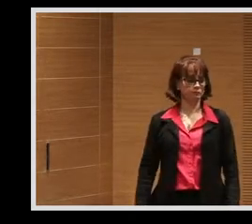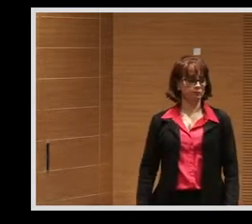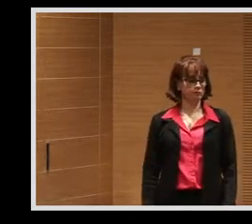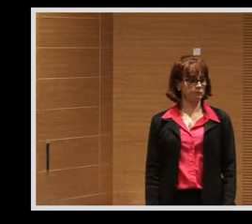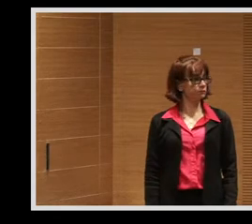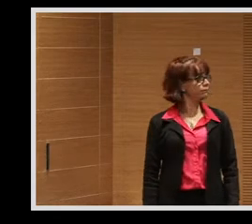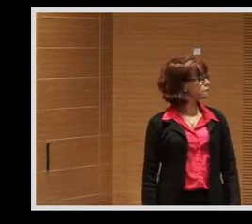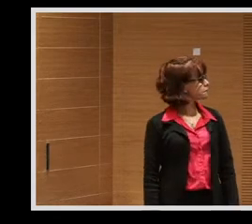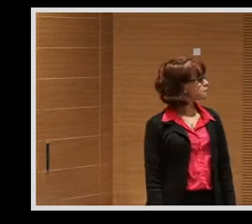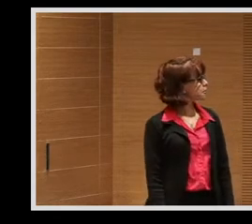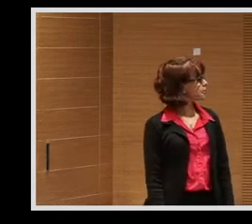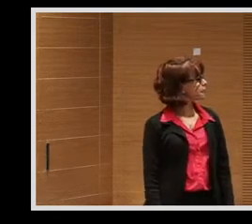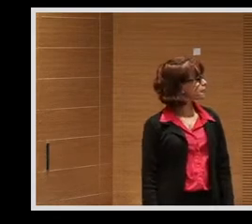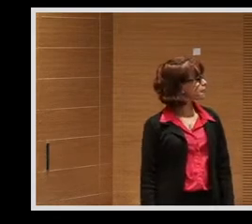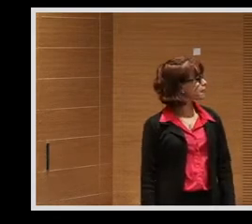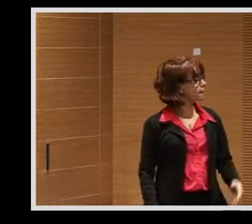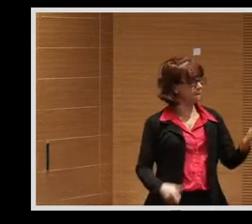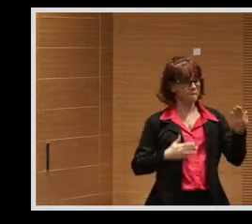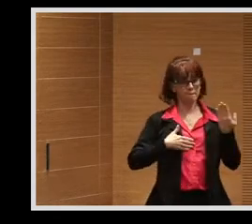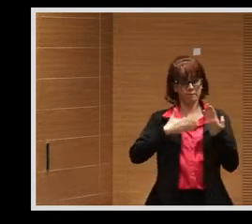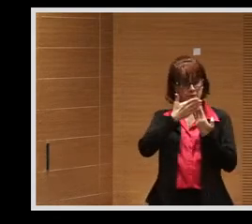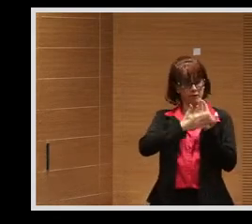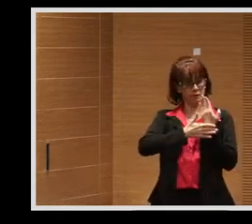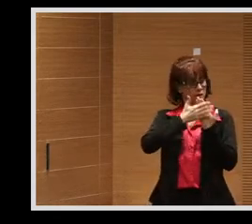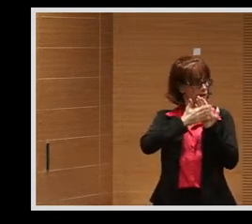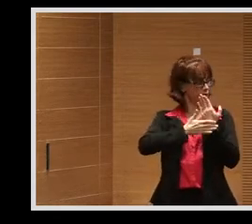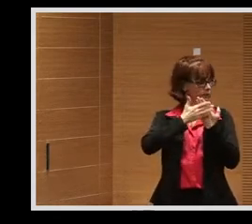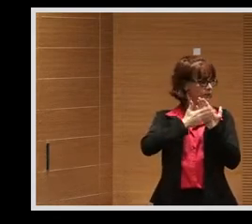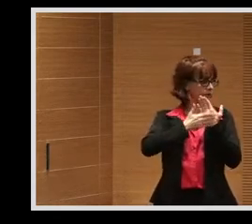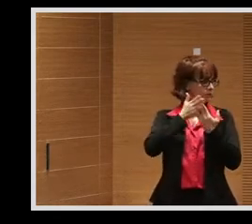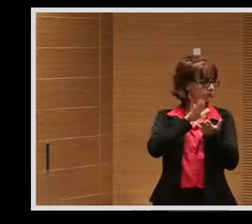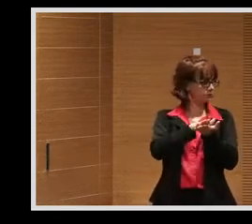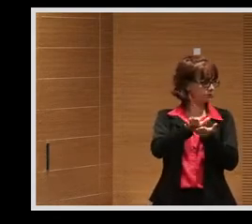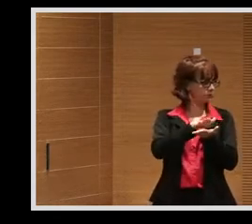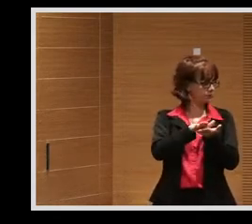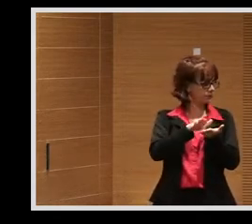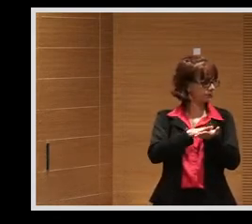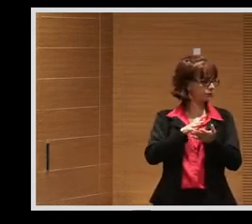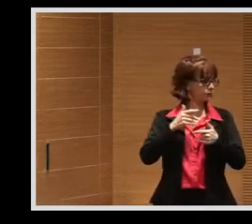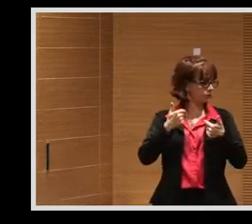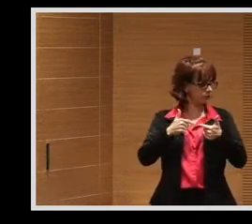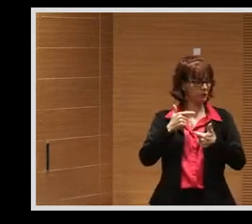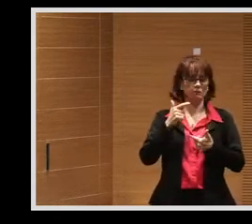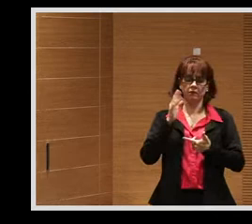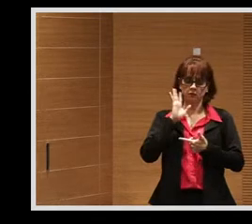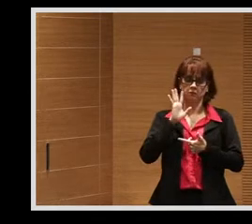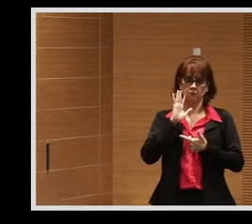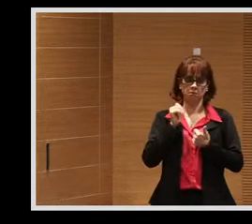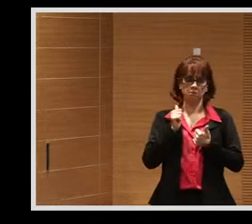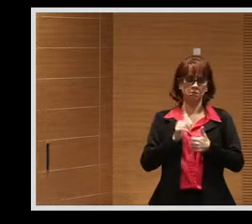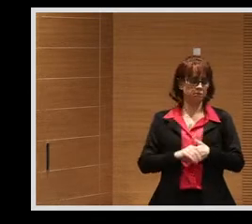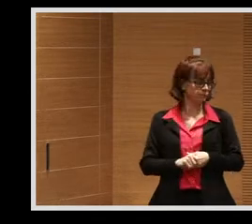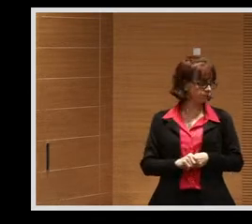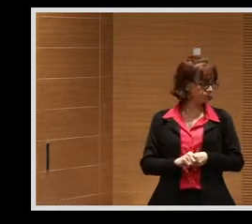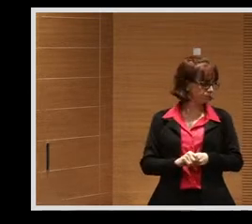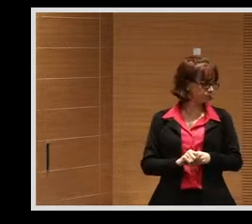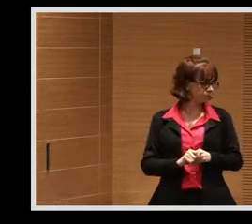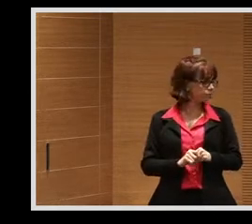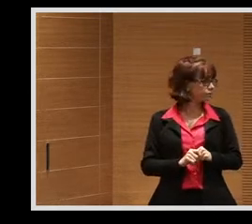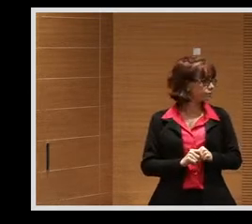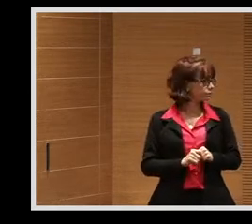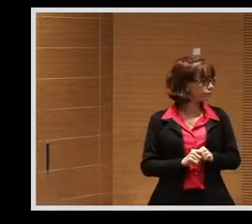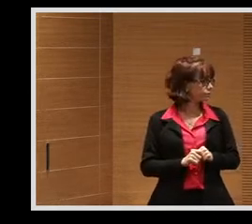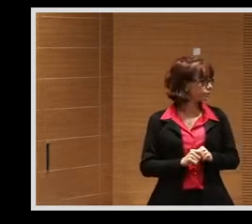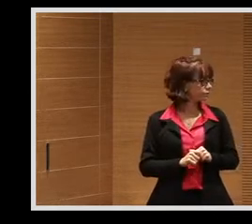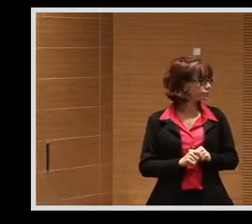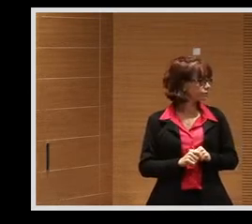a capinha dele aí, né? A gente conseguiu recurso para impressão. Foi um trabalho muito bacana, assim, né? Mas